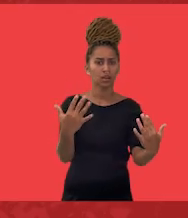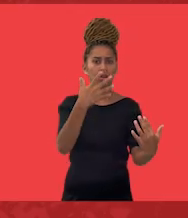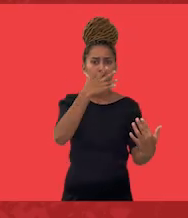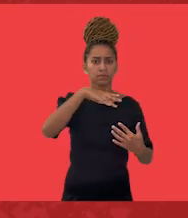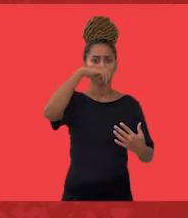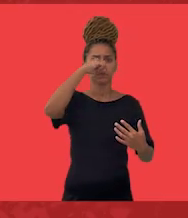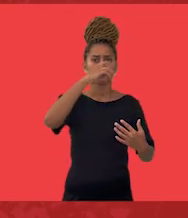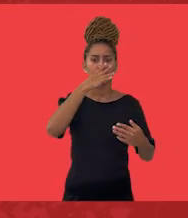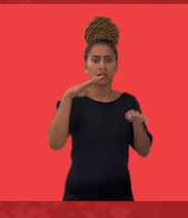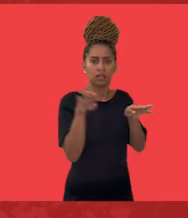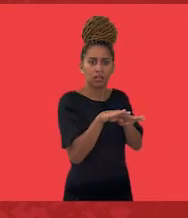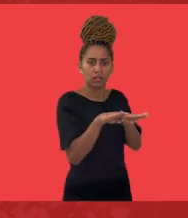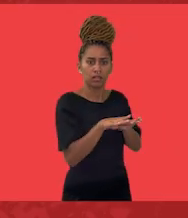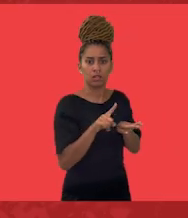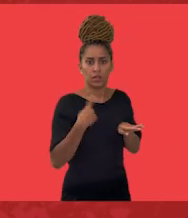cuja vida acontece.